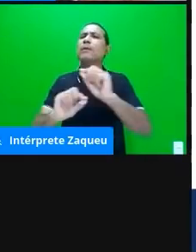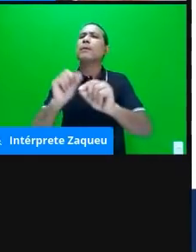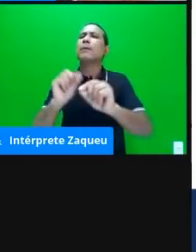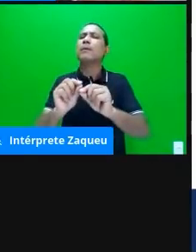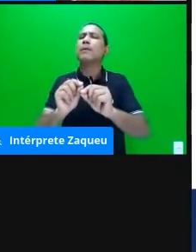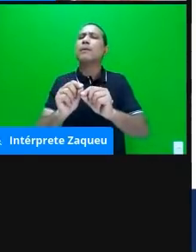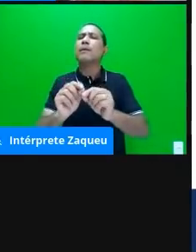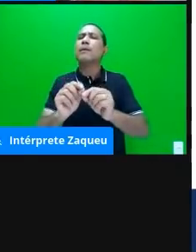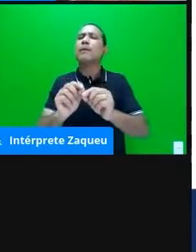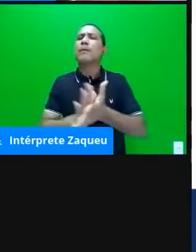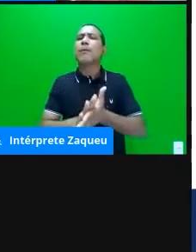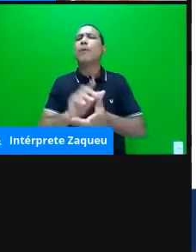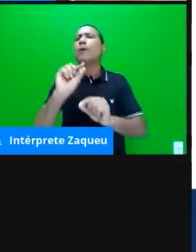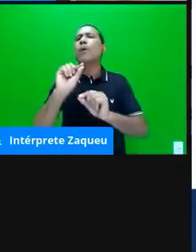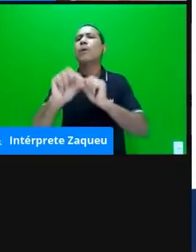é escrever.